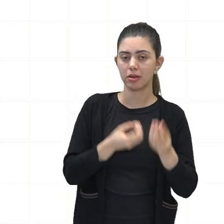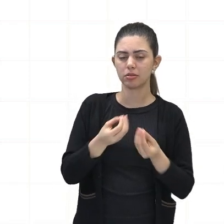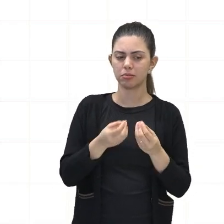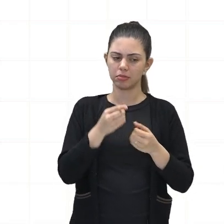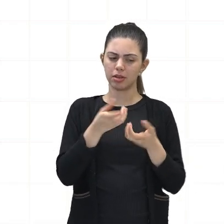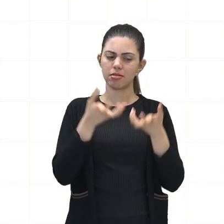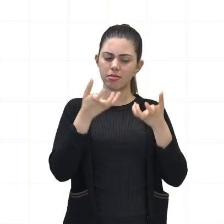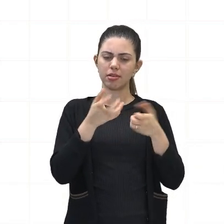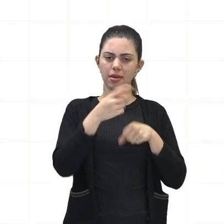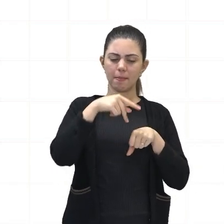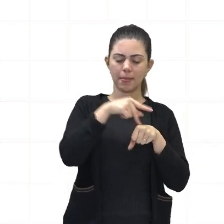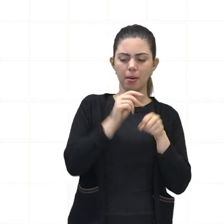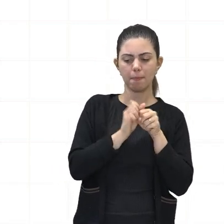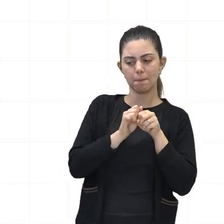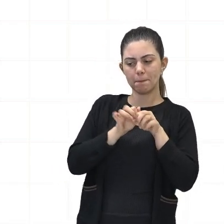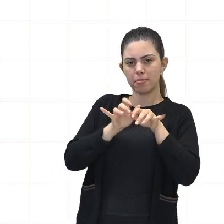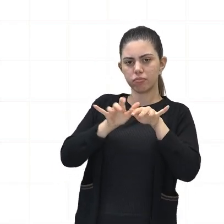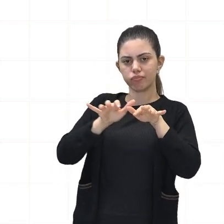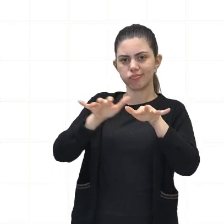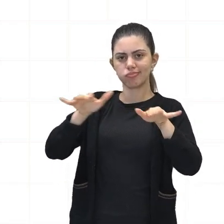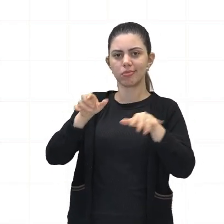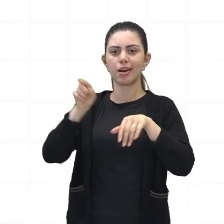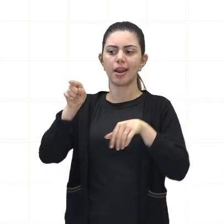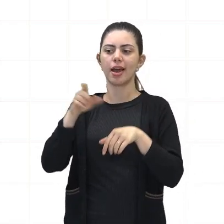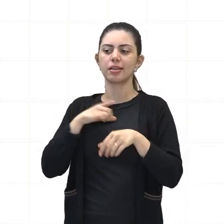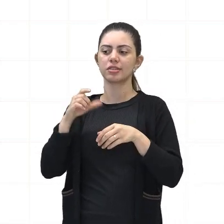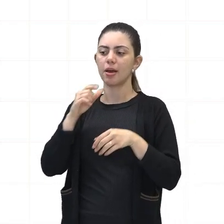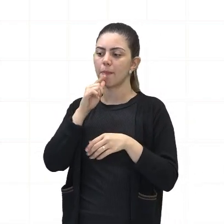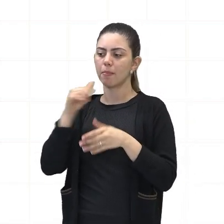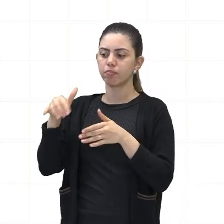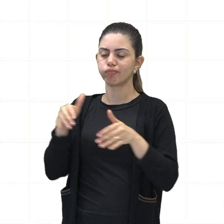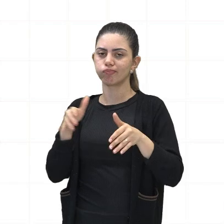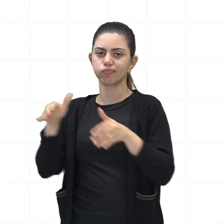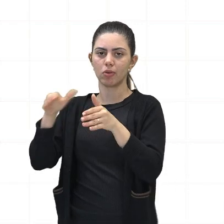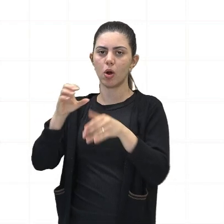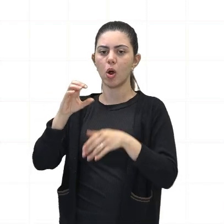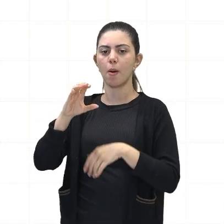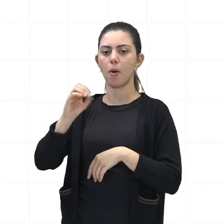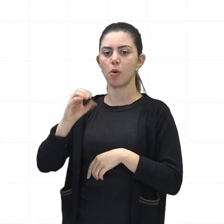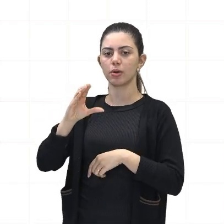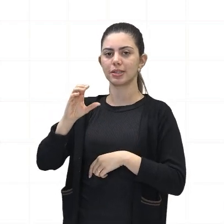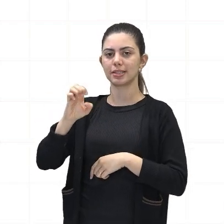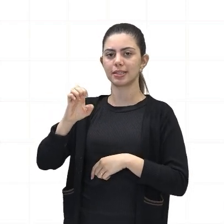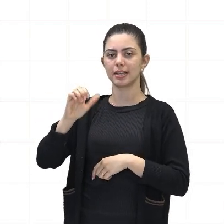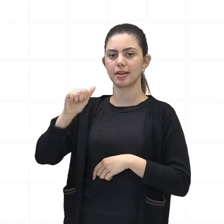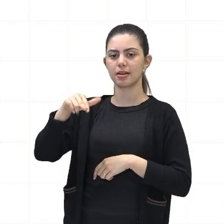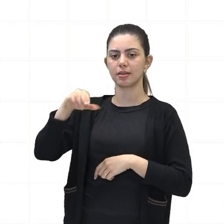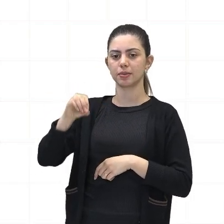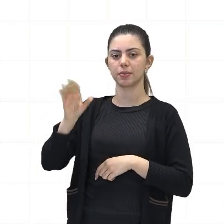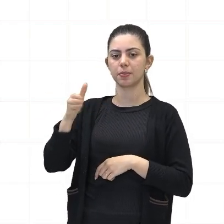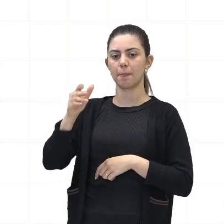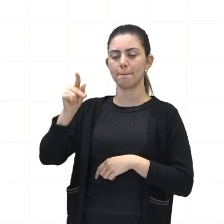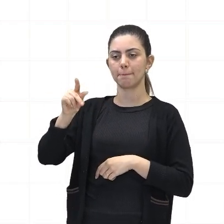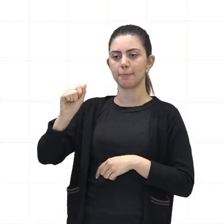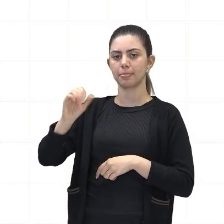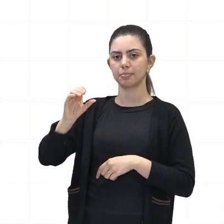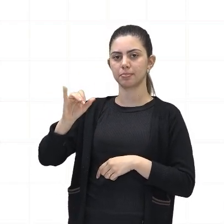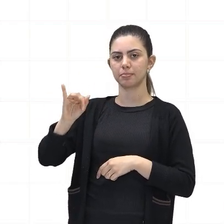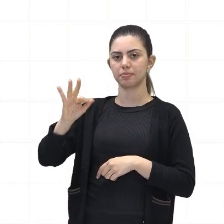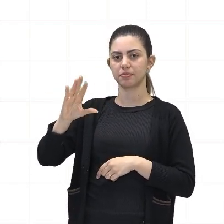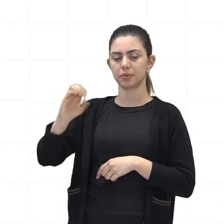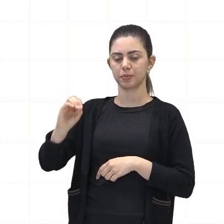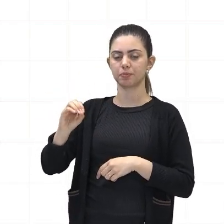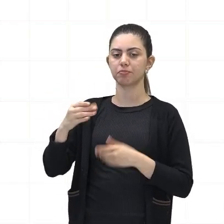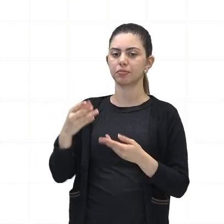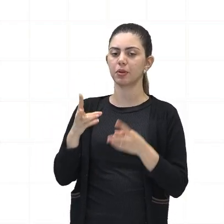expansão em direção ao Oceano Pacífico, né? Aqui nós percebemos nesse mapa, ó, as